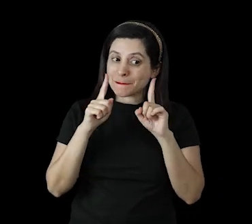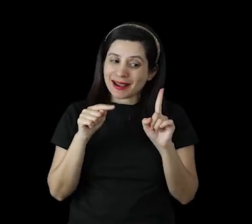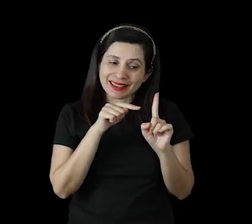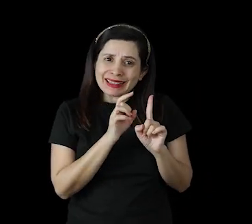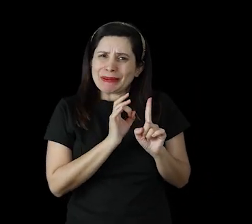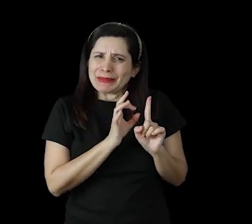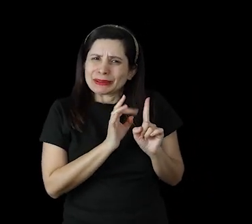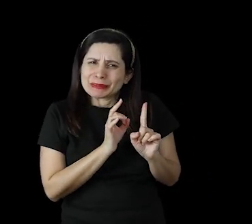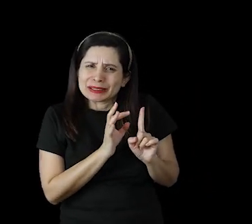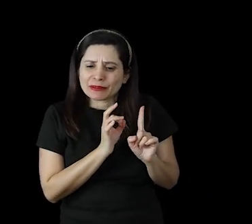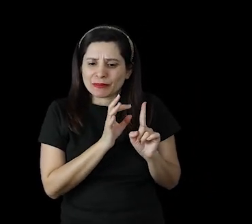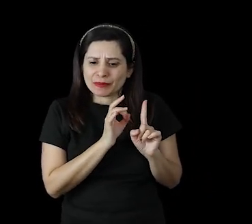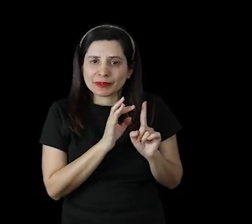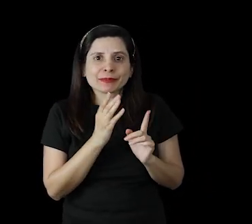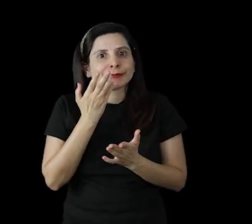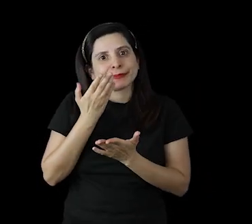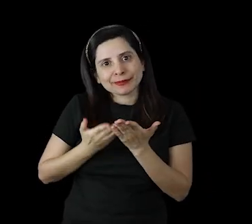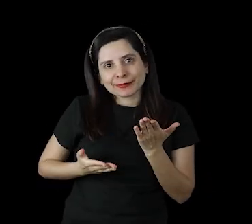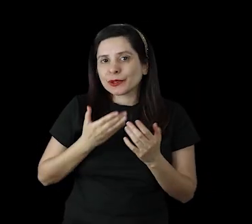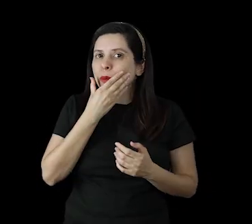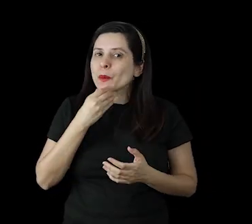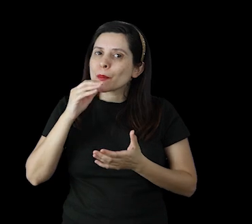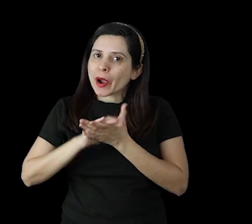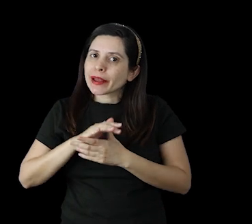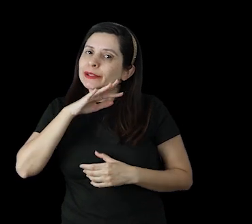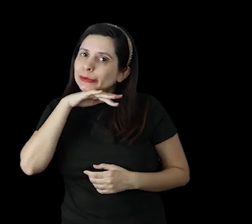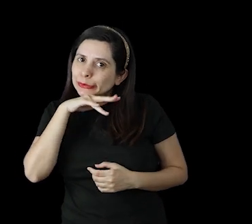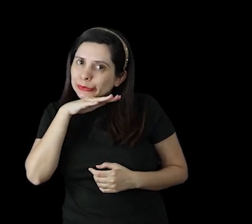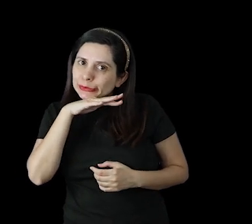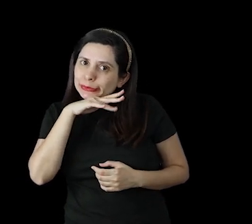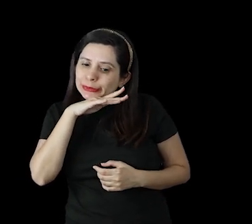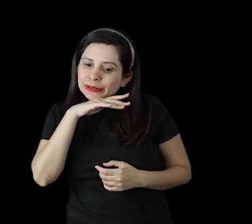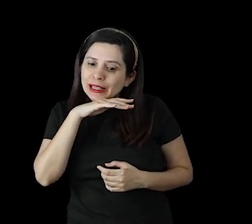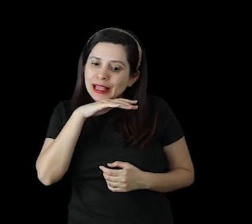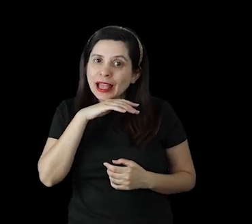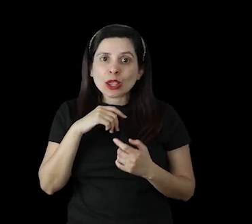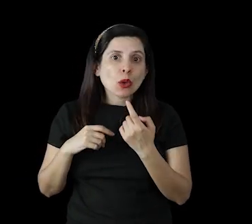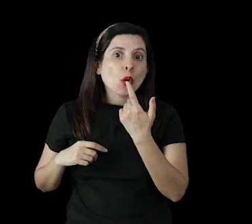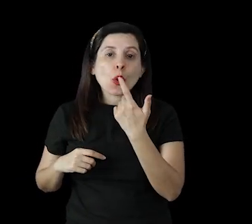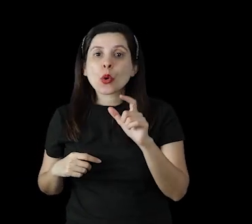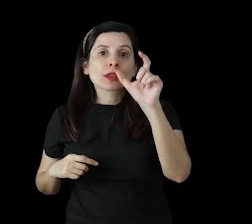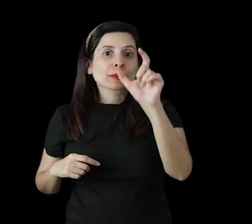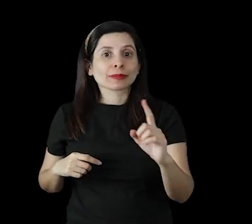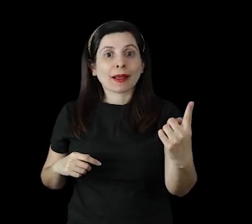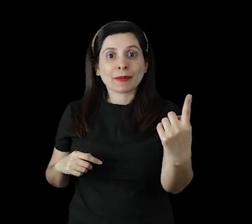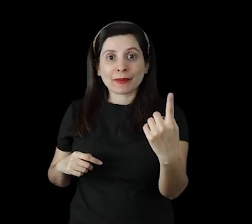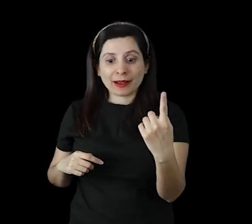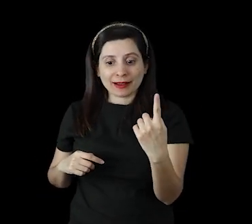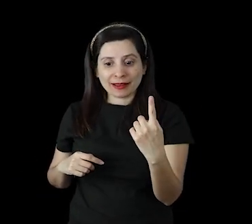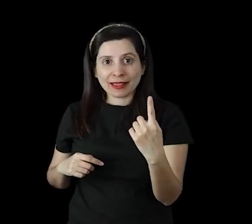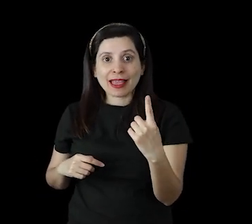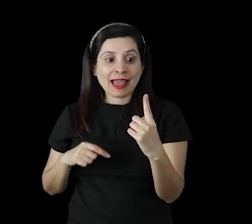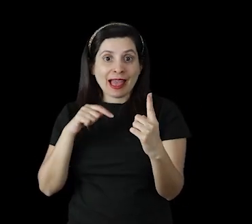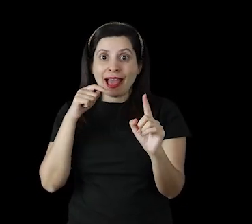muito medo, não bastasse ela perder um marido ruim, uma pessoa aparece no parto sem memória, e ela